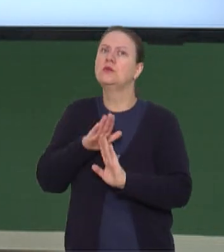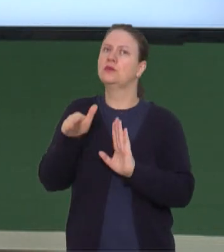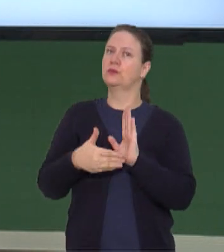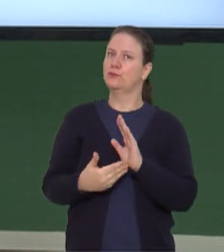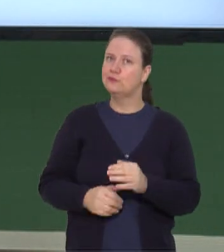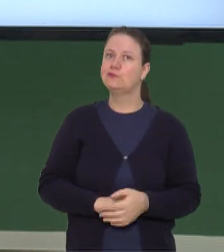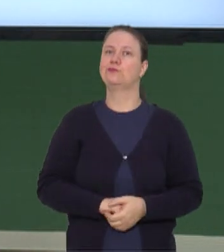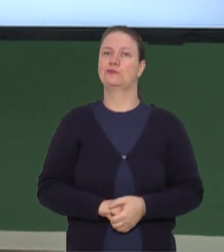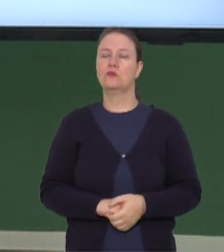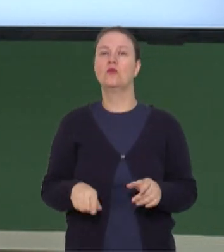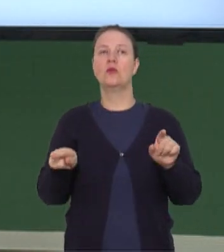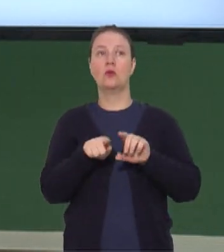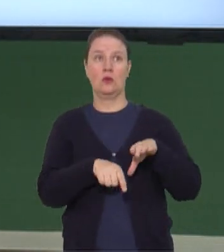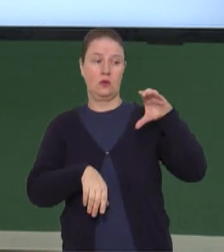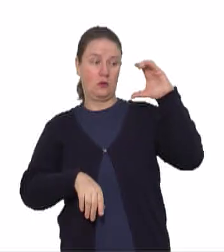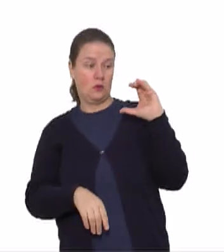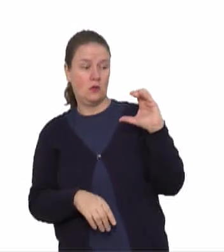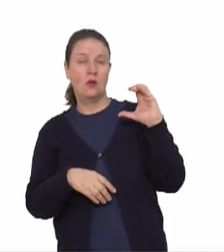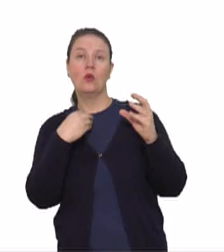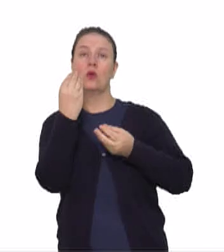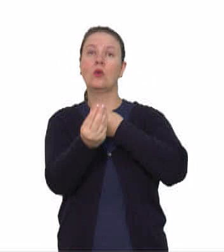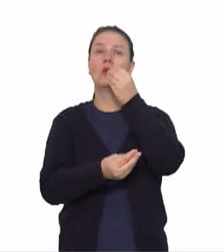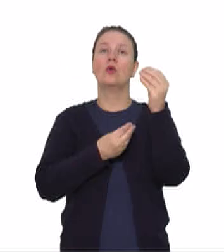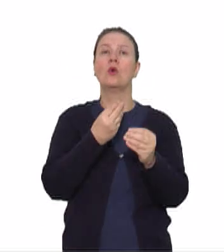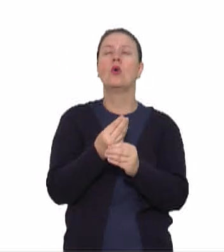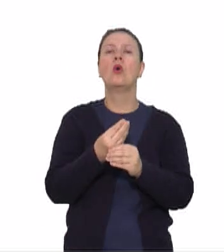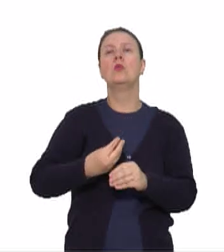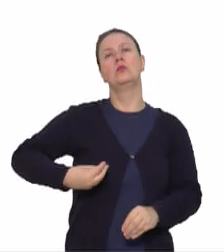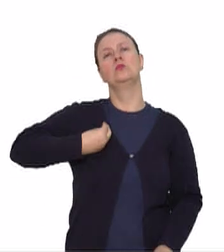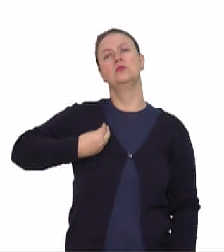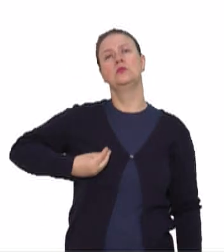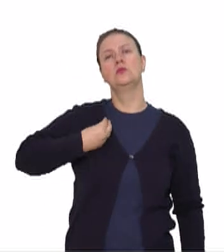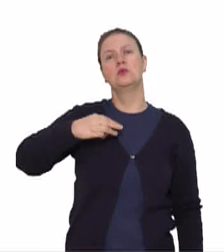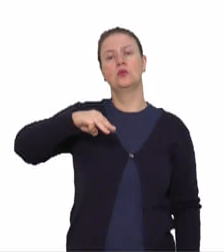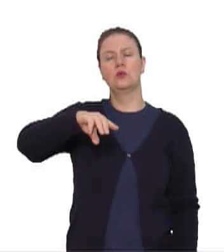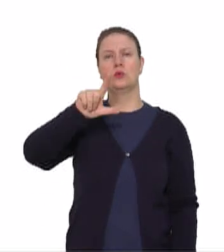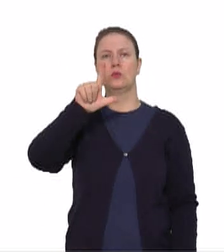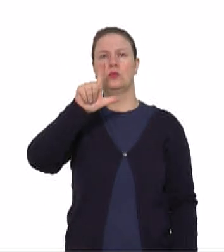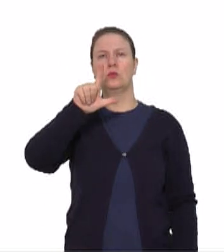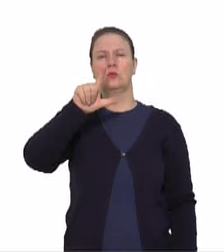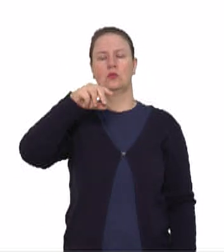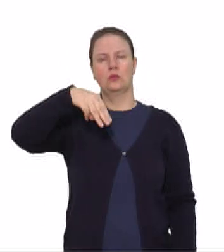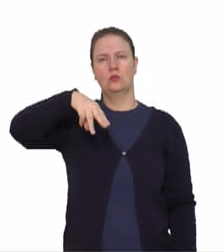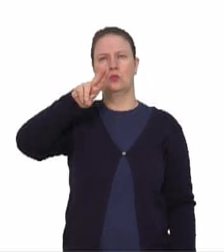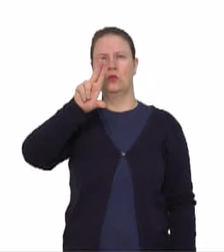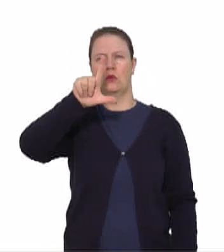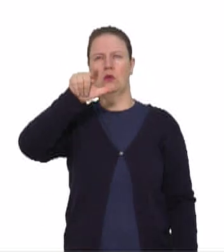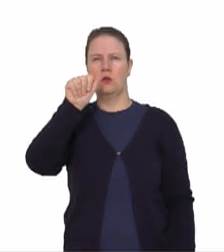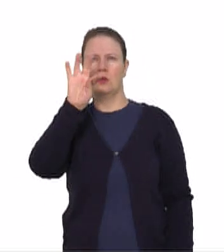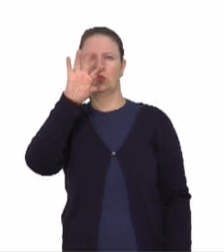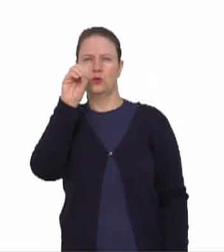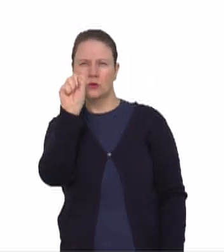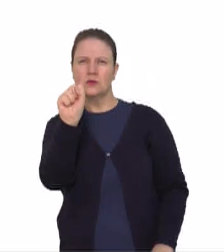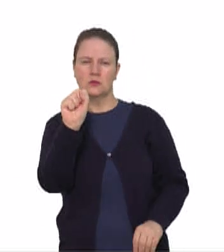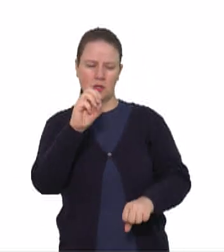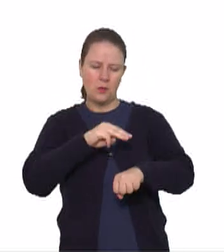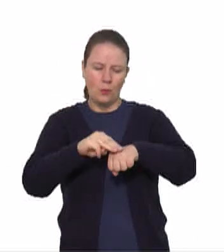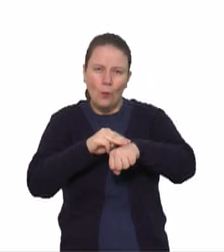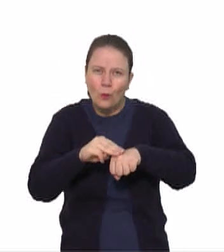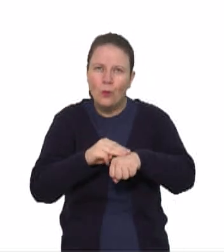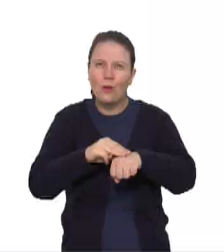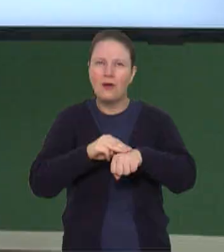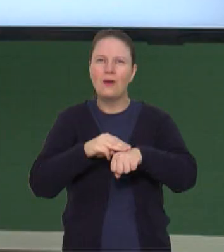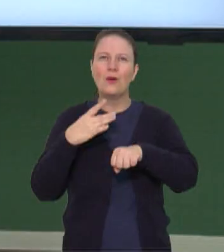tá? A C. Como viviam os mulatos segundo o texto? Então, sabe quando eu falei para vocês que eram